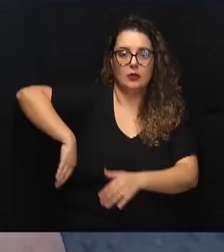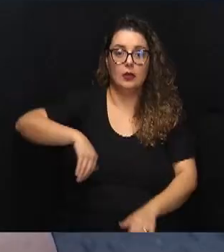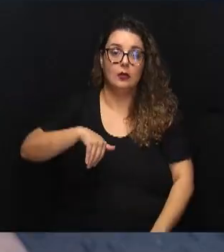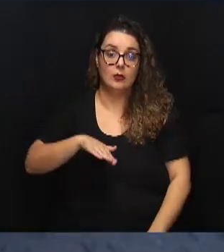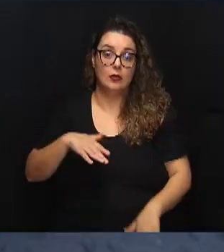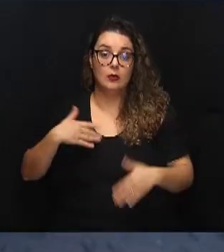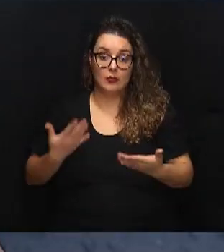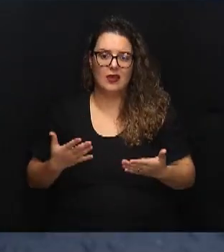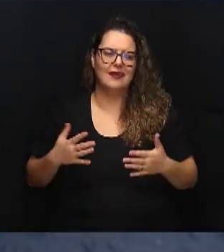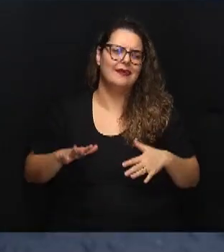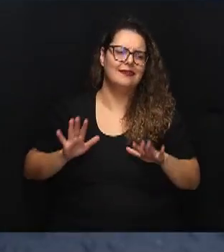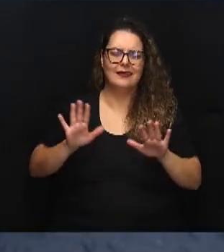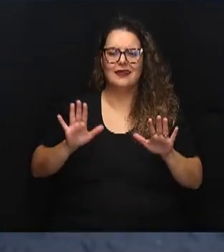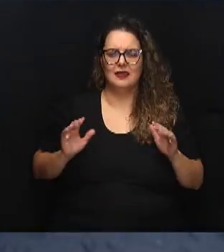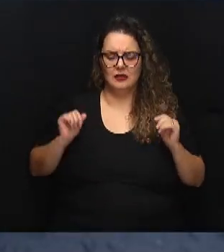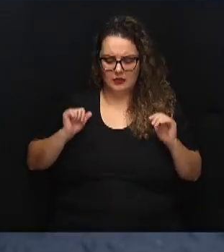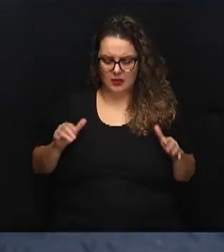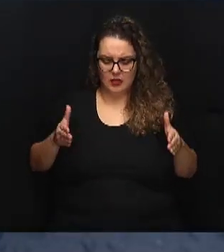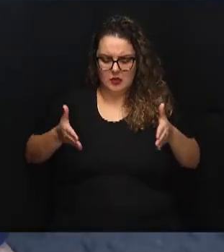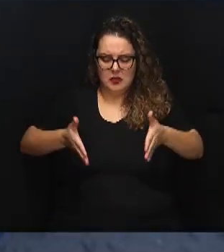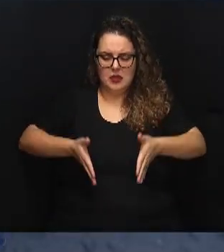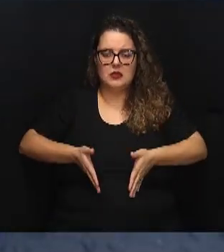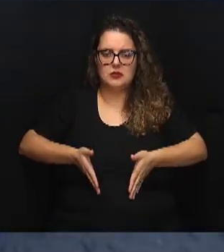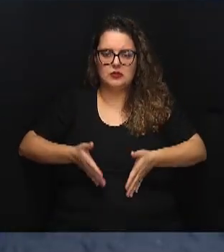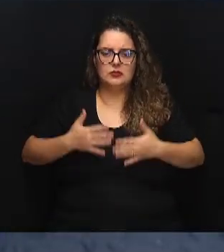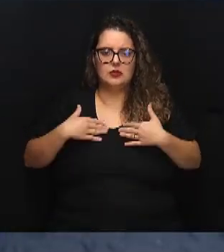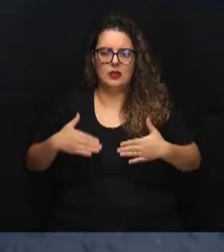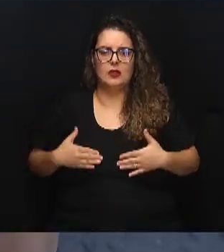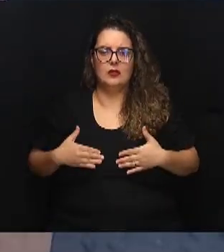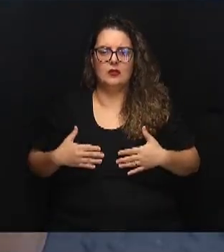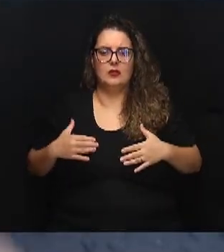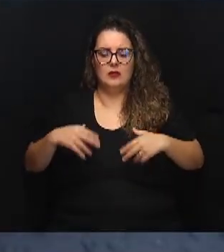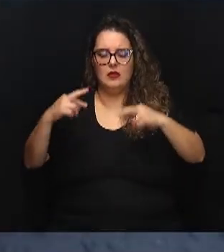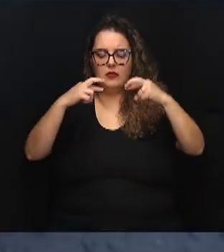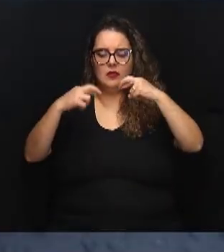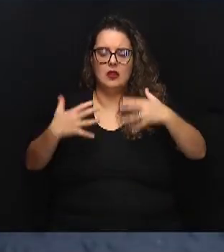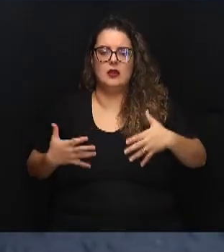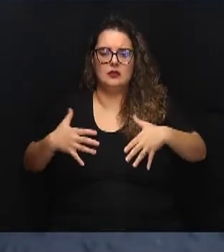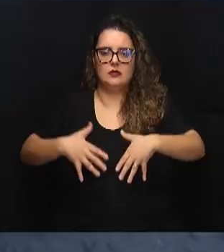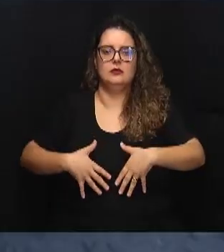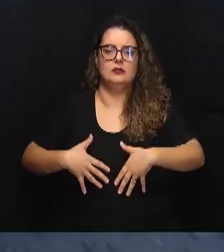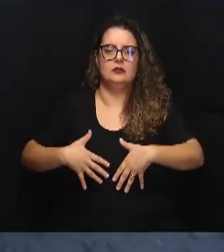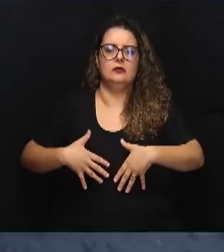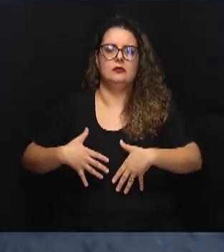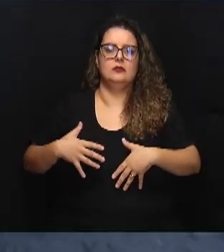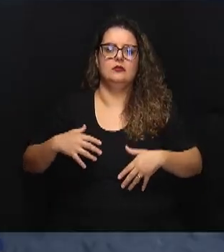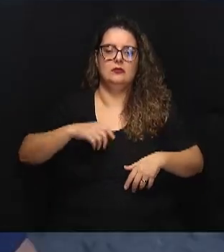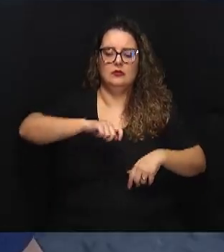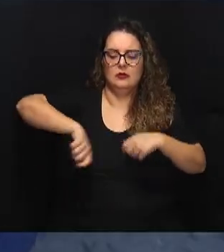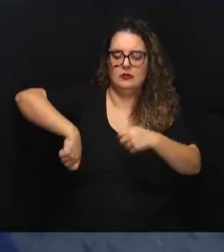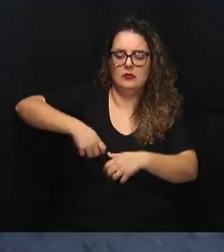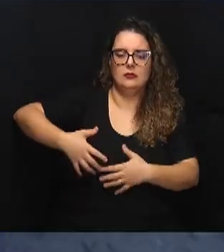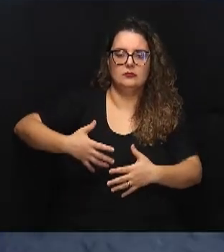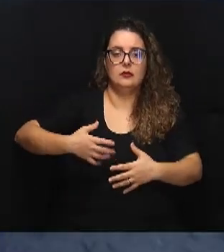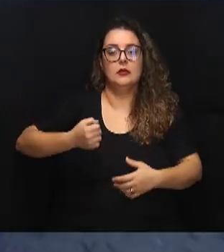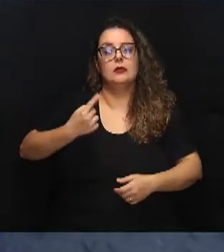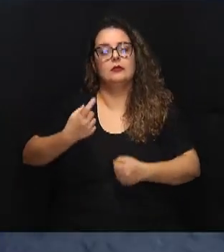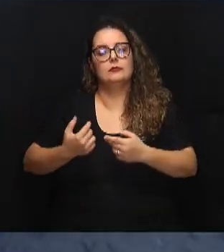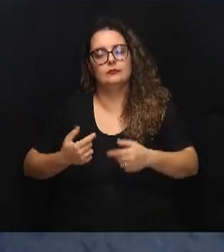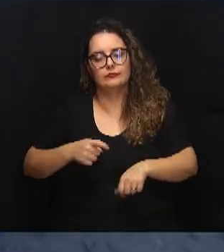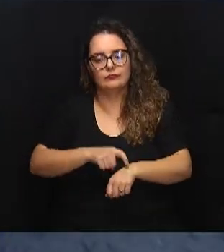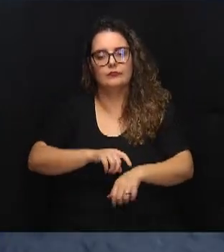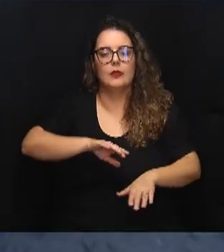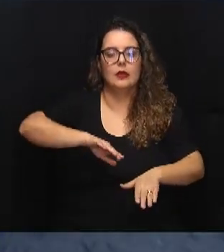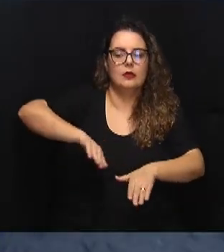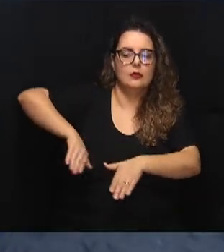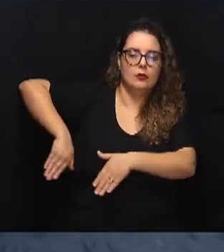você diga, não, eu vou deixar na frente do corpo, vou pôr a mochila aqui na frente, vou trançar a bolsa aqui, em algum momento você vai